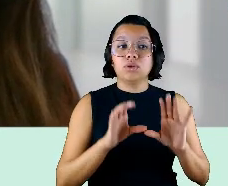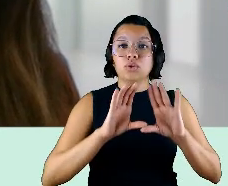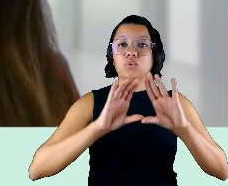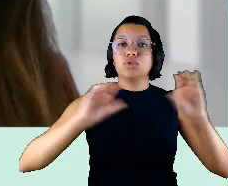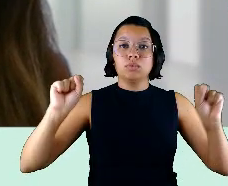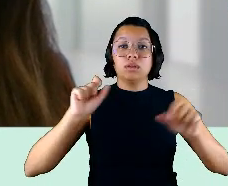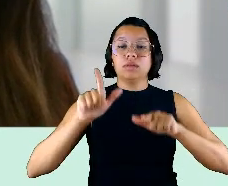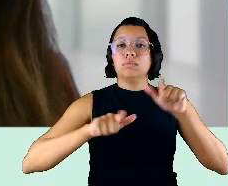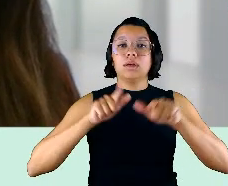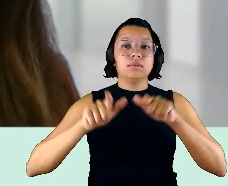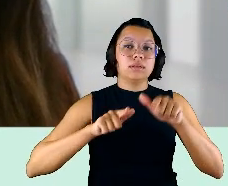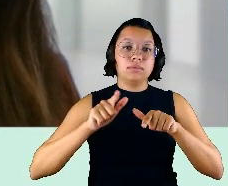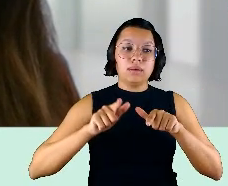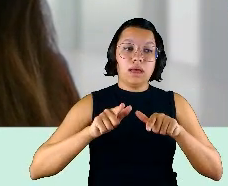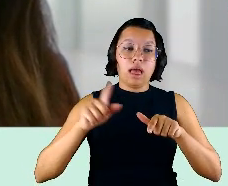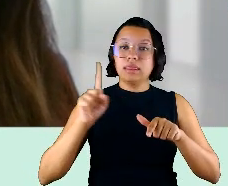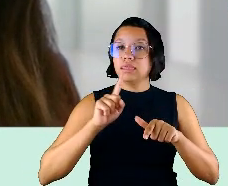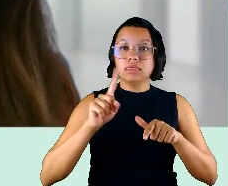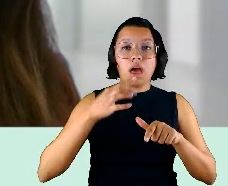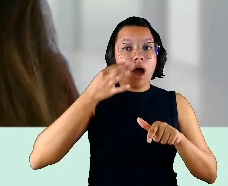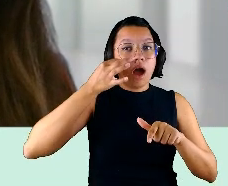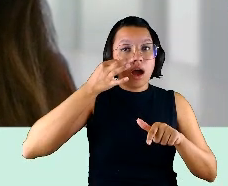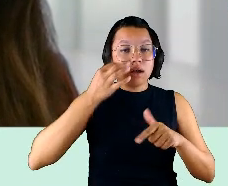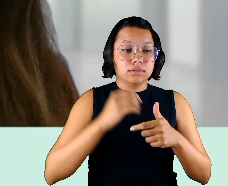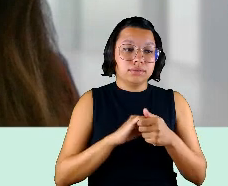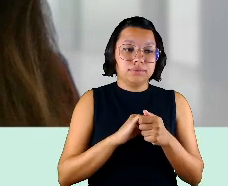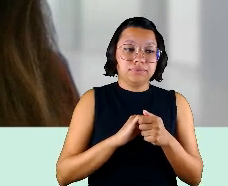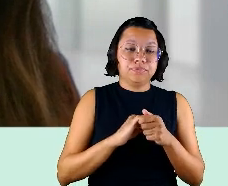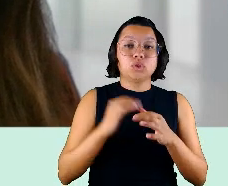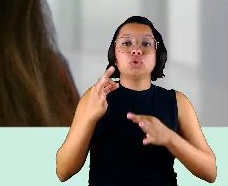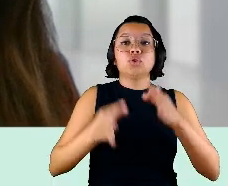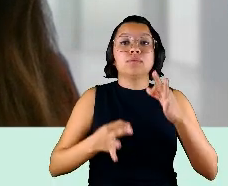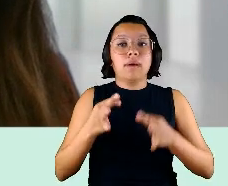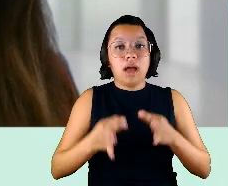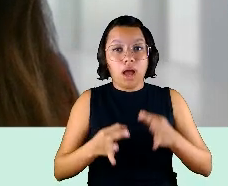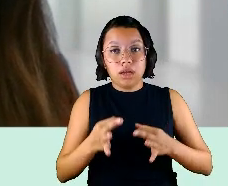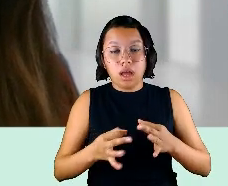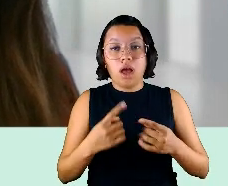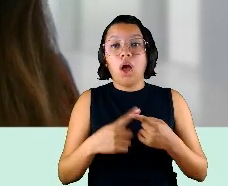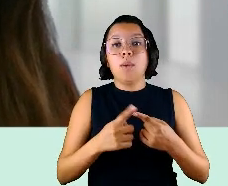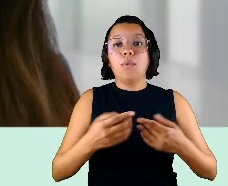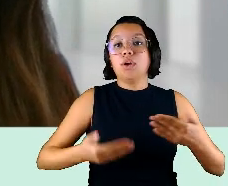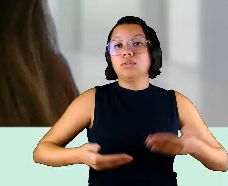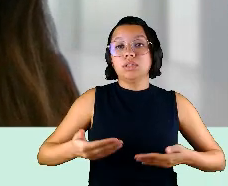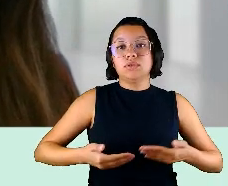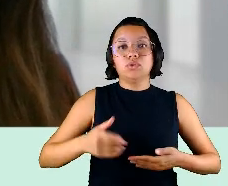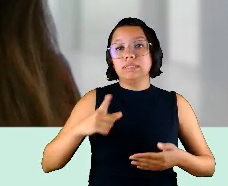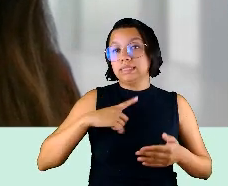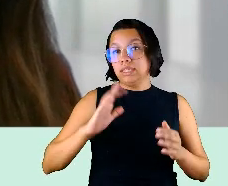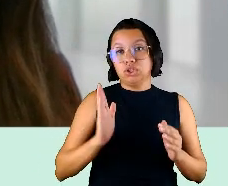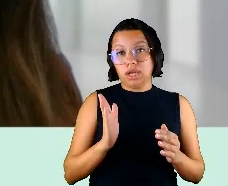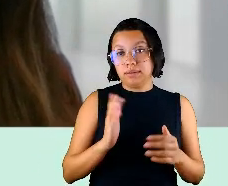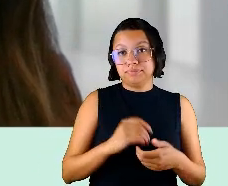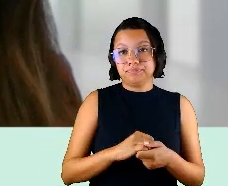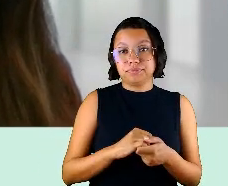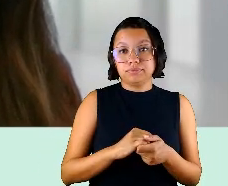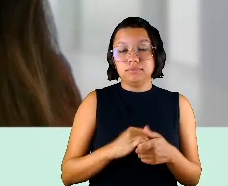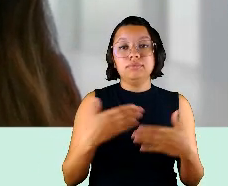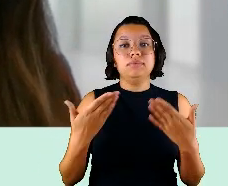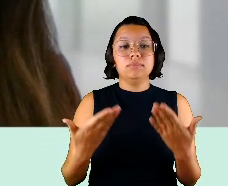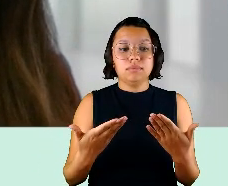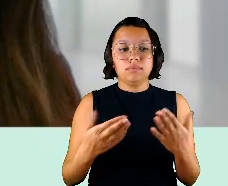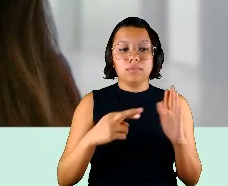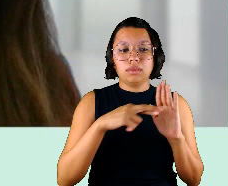o trabalho não presencial dos magistrados, porque dos servidores a gente tem. Então,